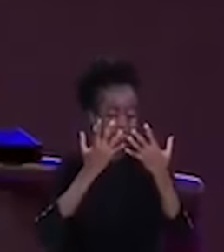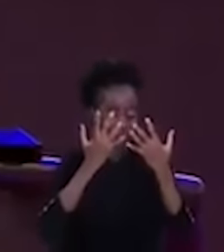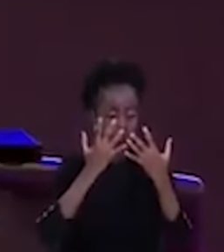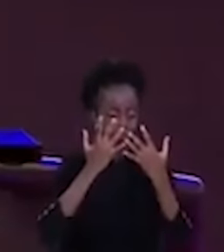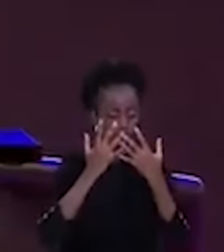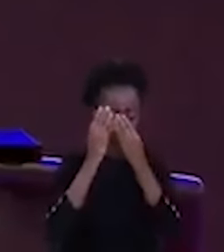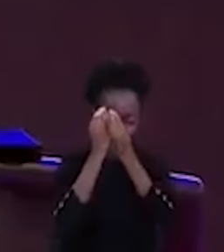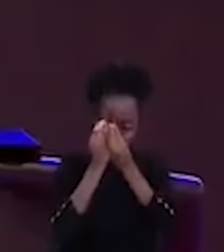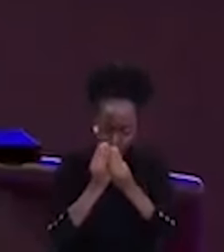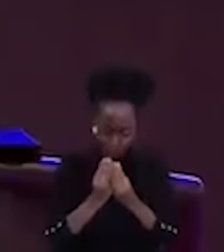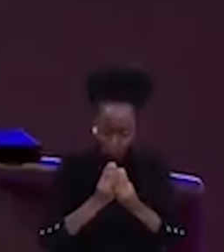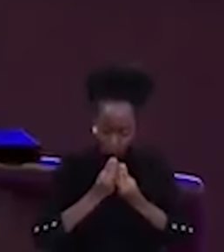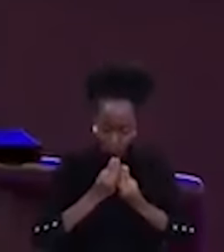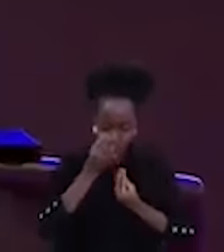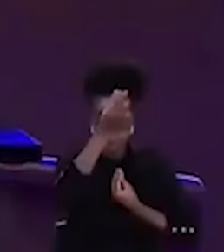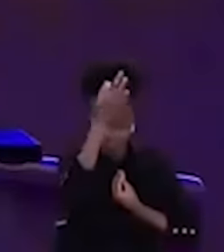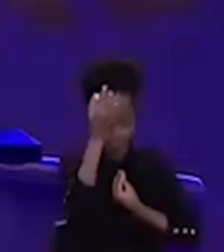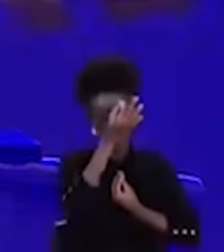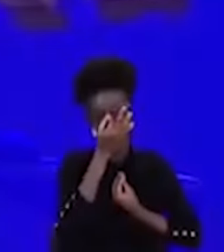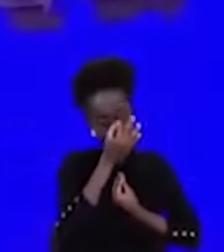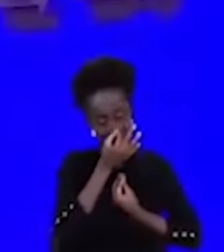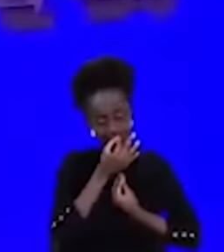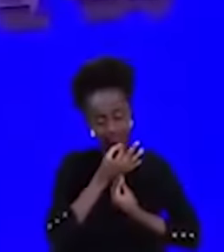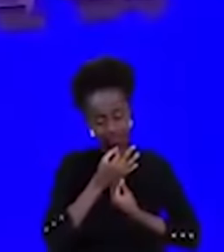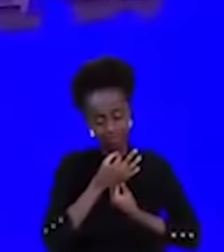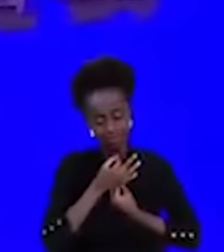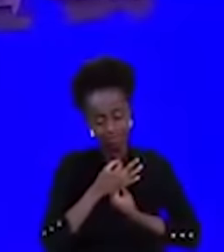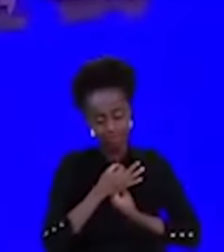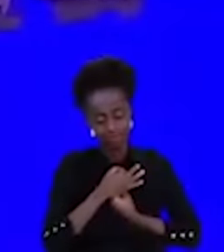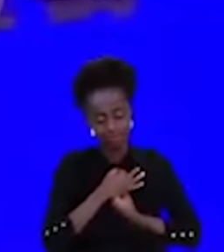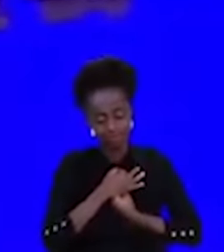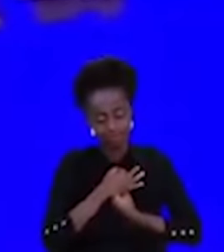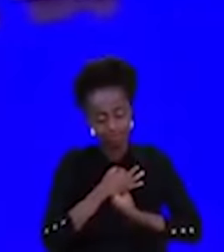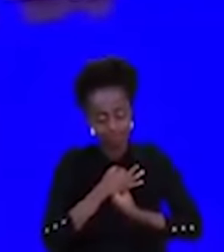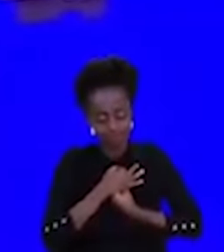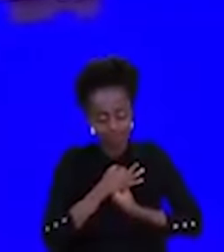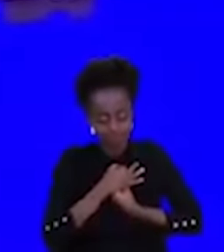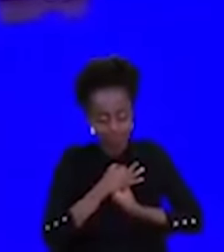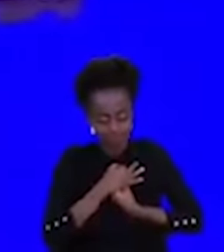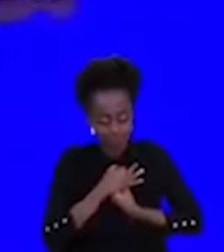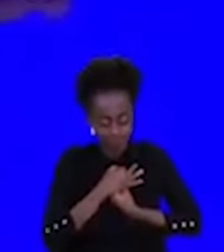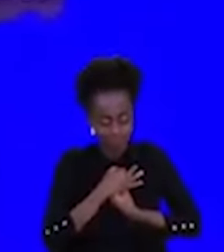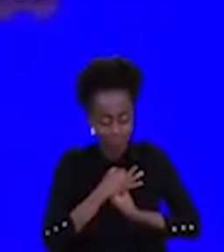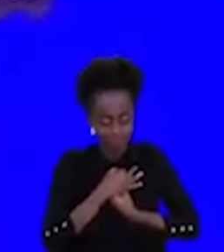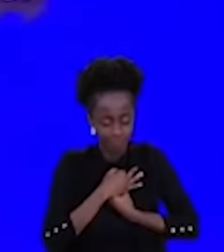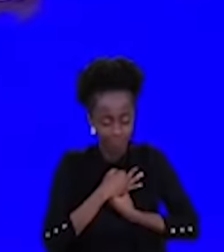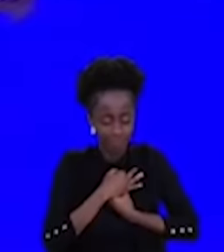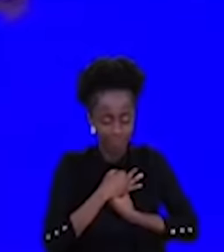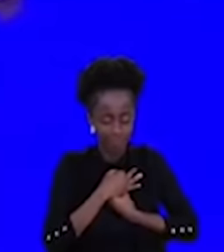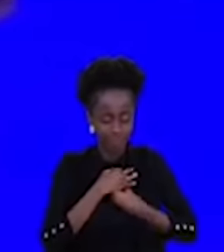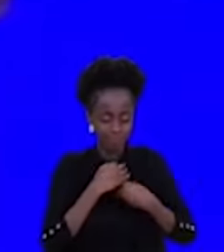Quero receber tua presença no teu abraço de poder. No